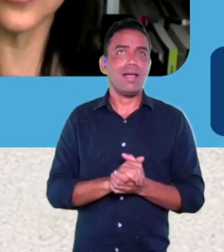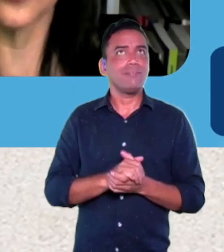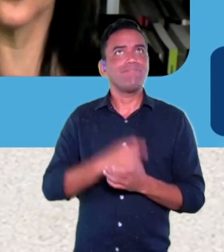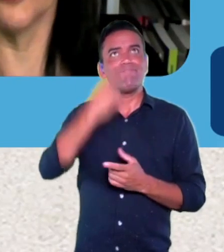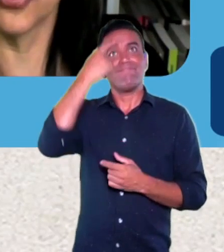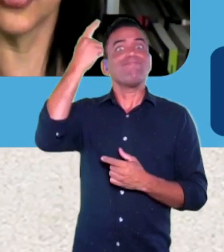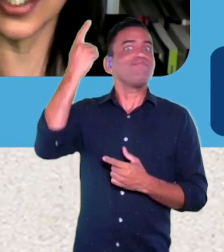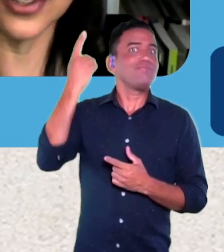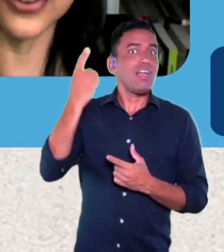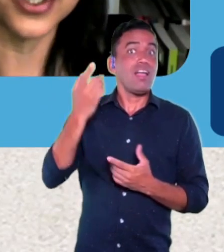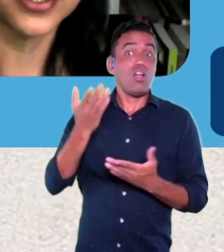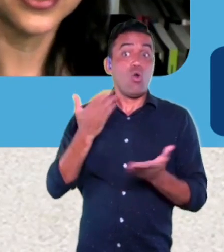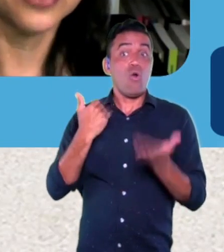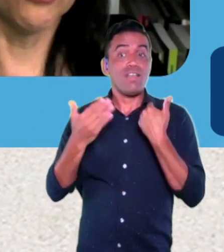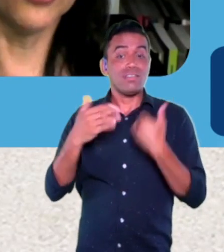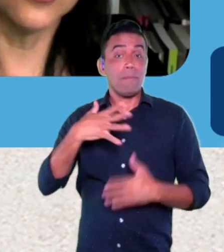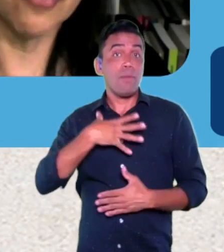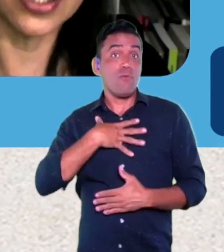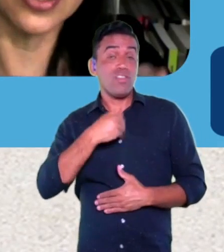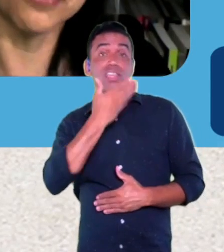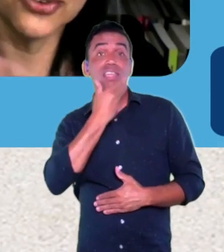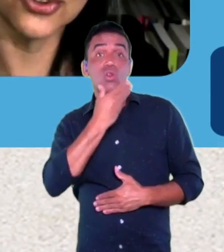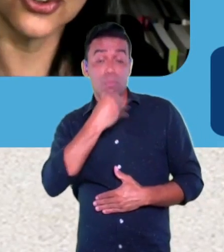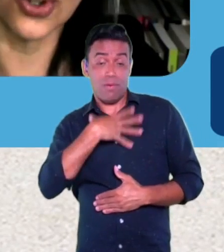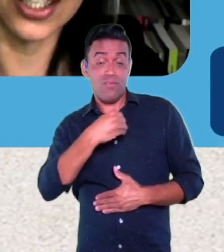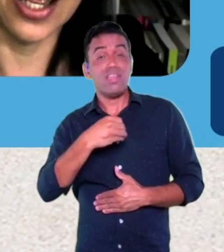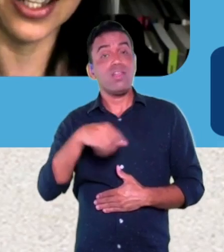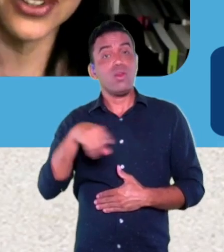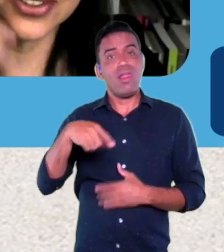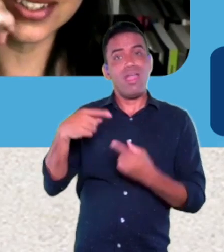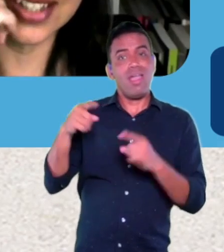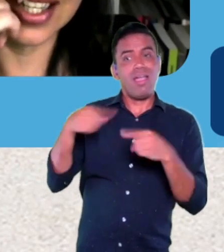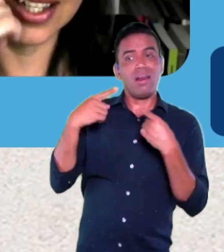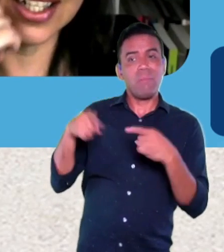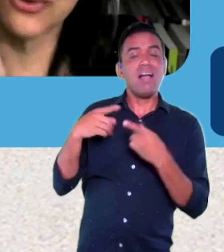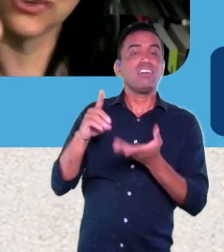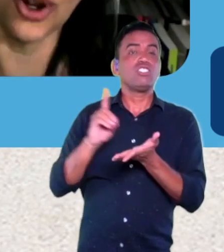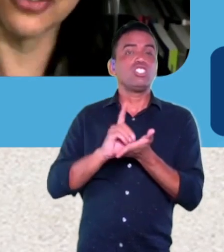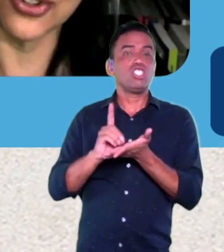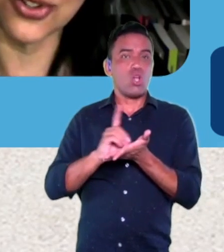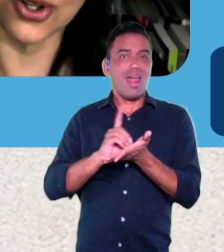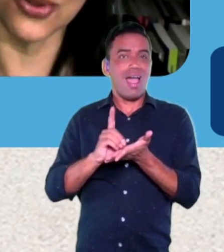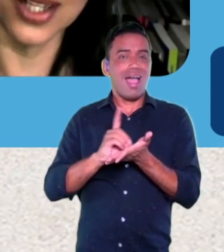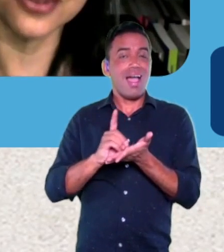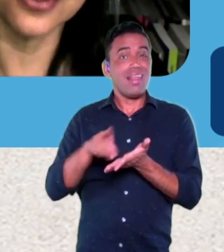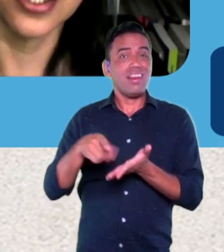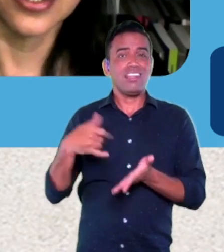coisa, conversando com meu filho estava reclamando dos dicionários, ele é um